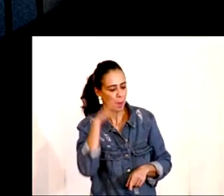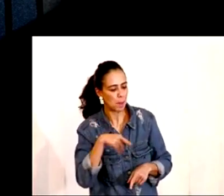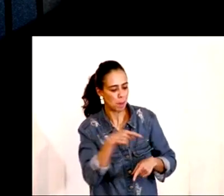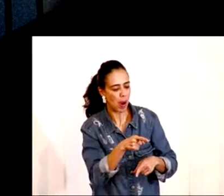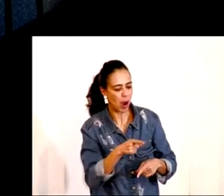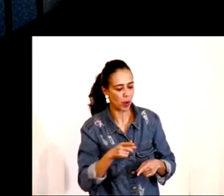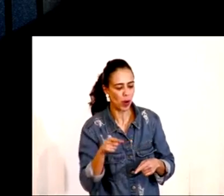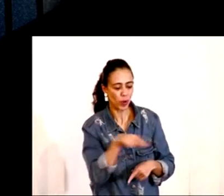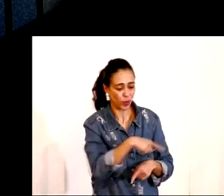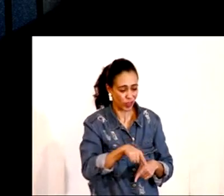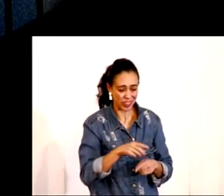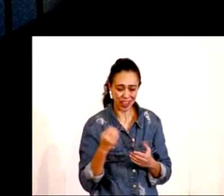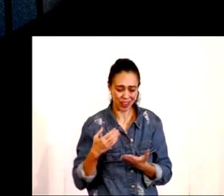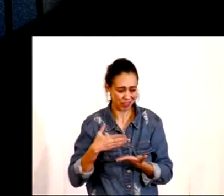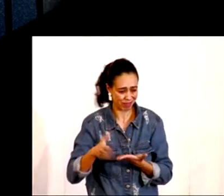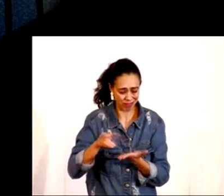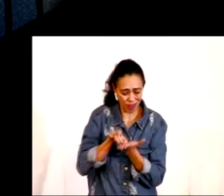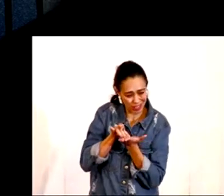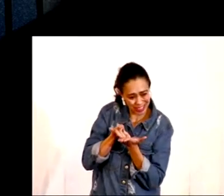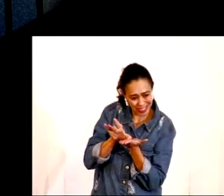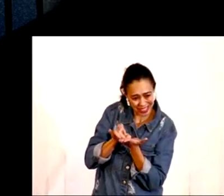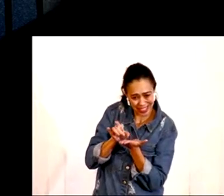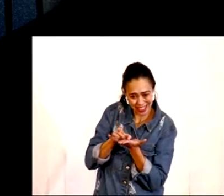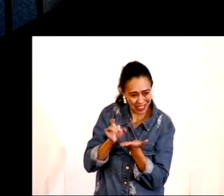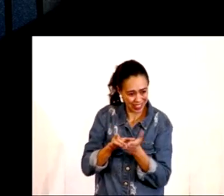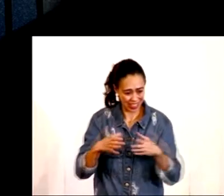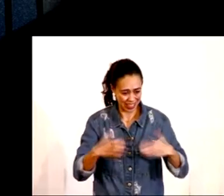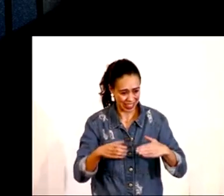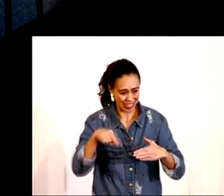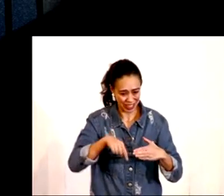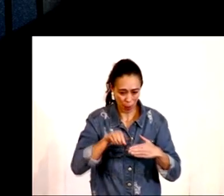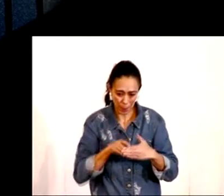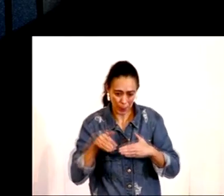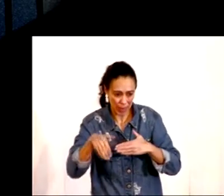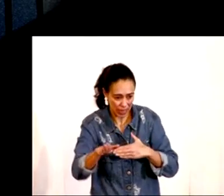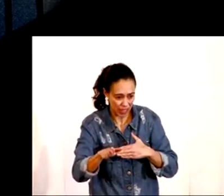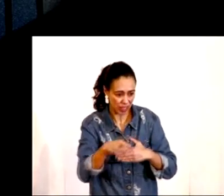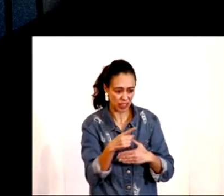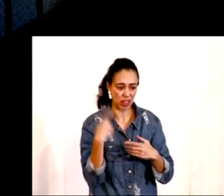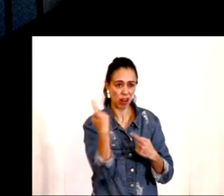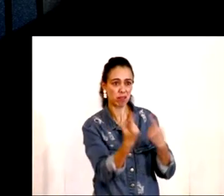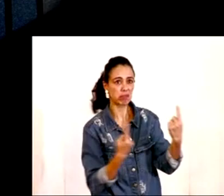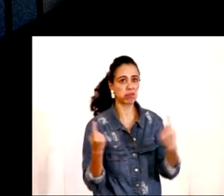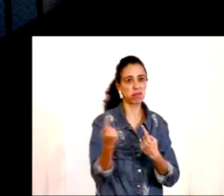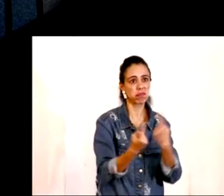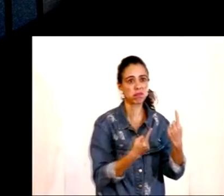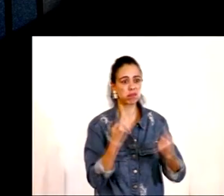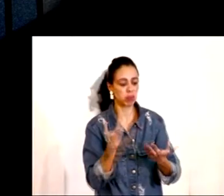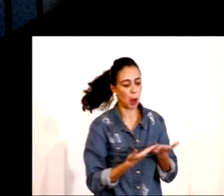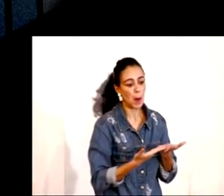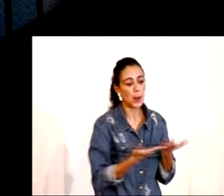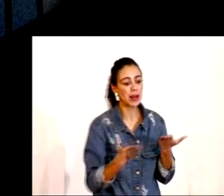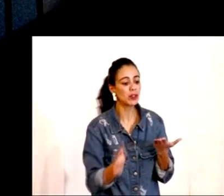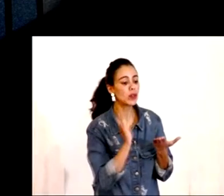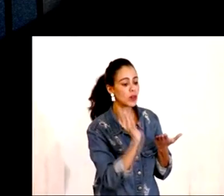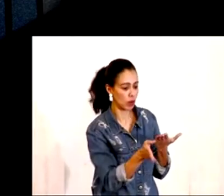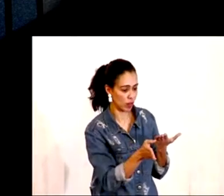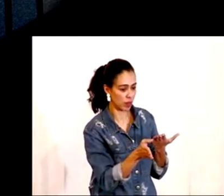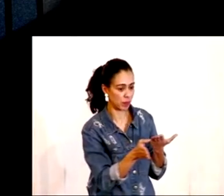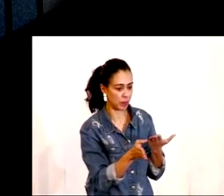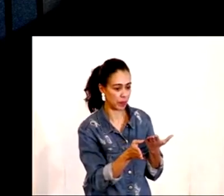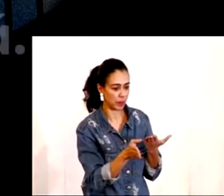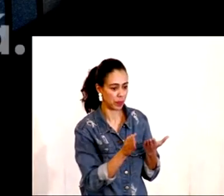e errante pela terra. Então disse Caim ao Senhor: é tamanho o meu castigo, que já não